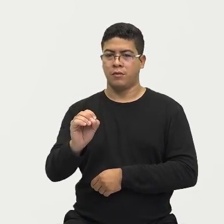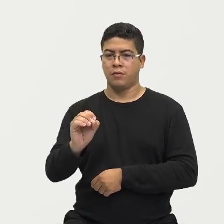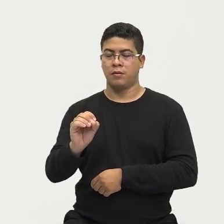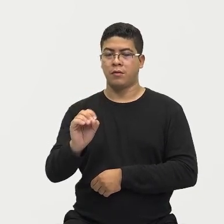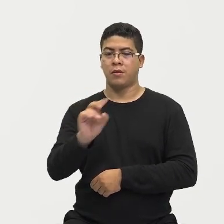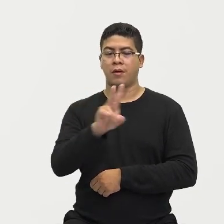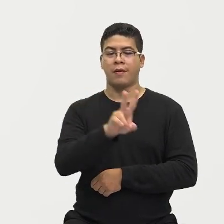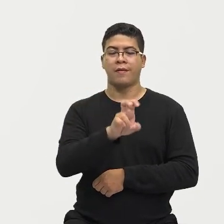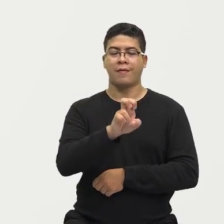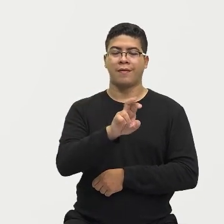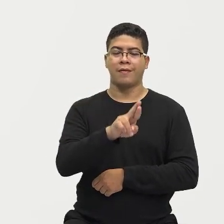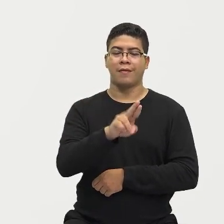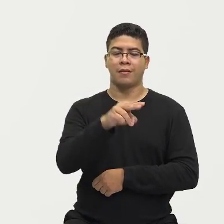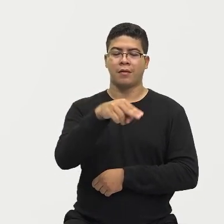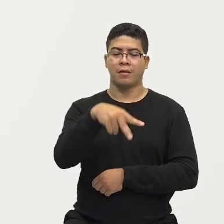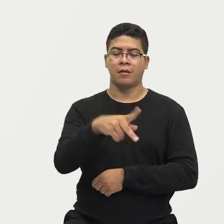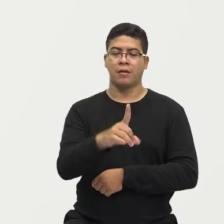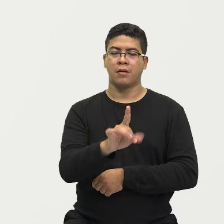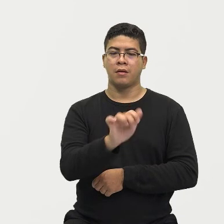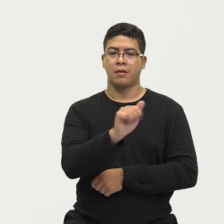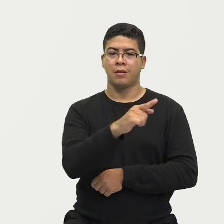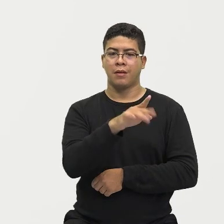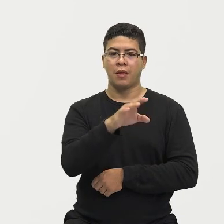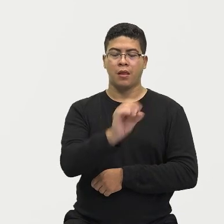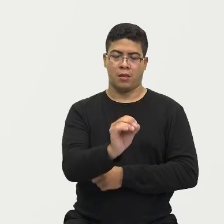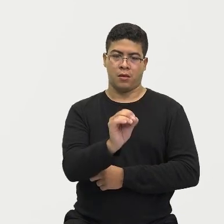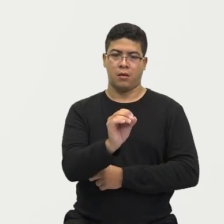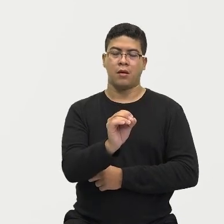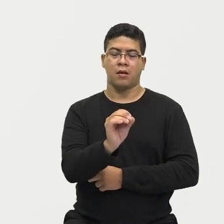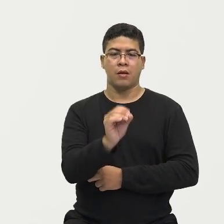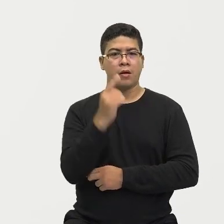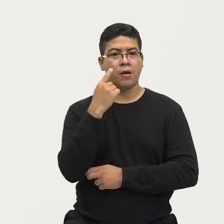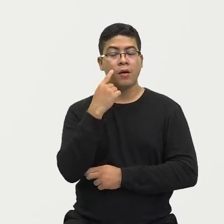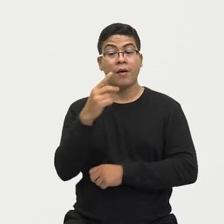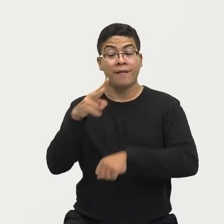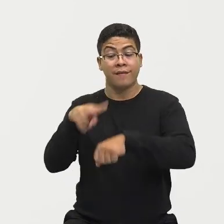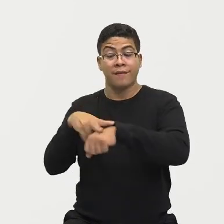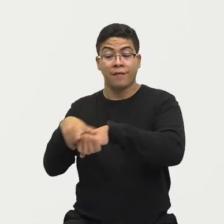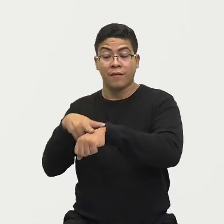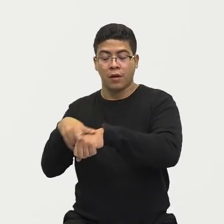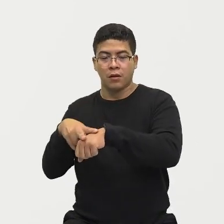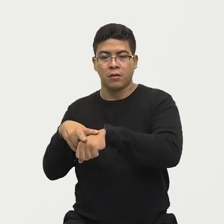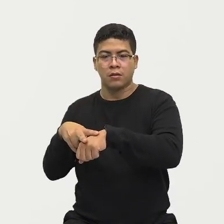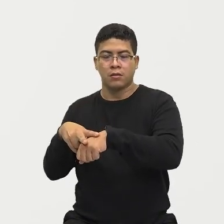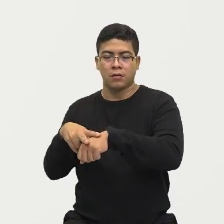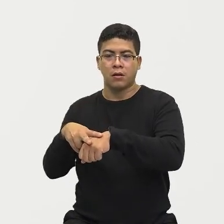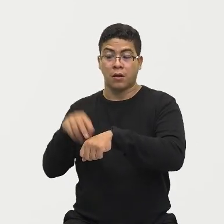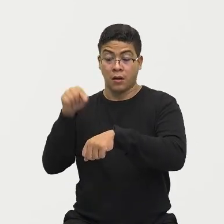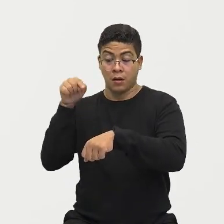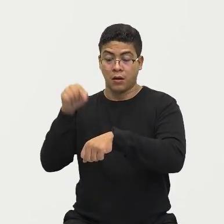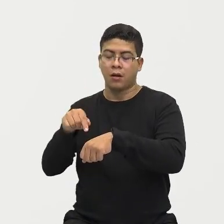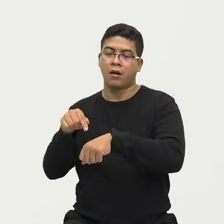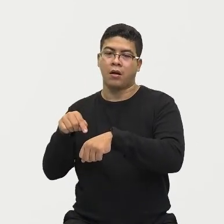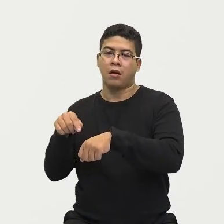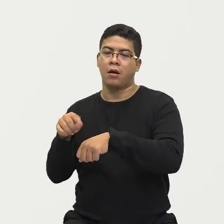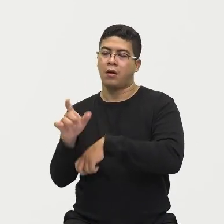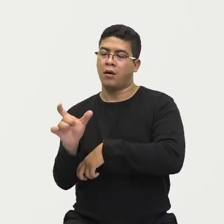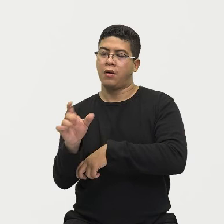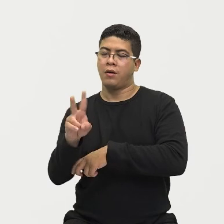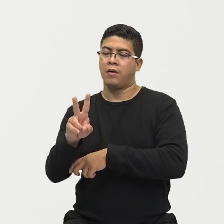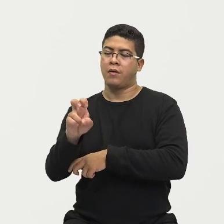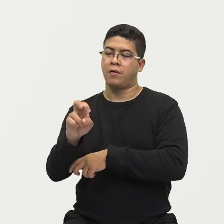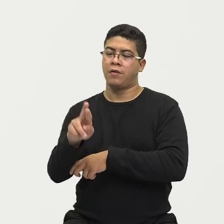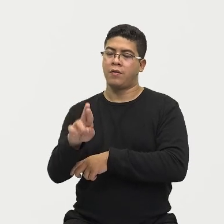bom? Então verde, olha só, né? Verde, primitivo, a partir dela vai se originar